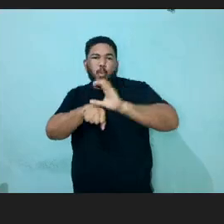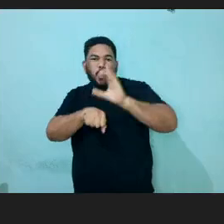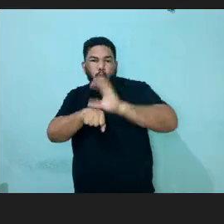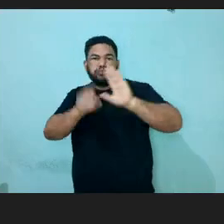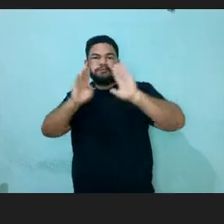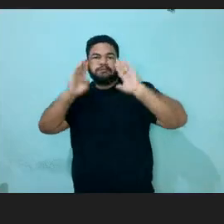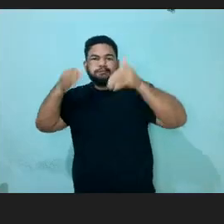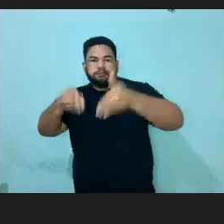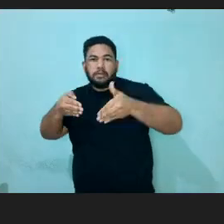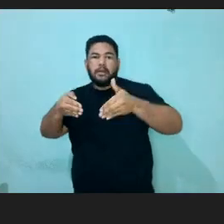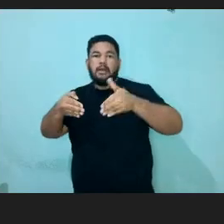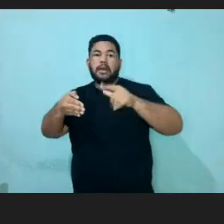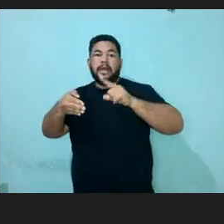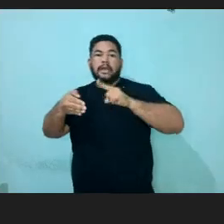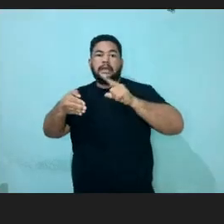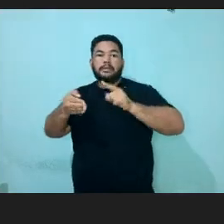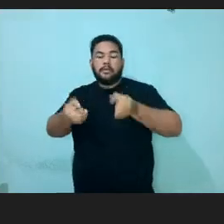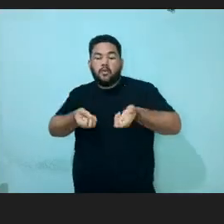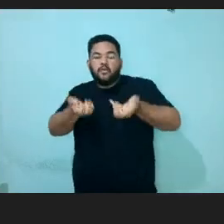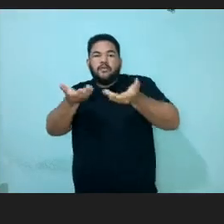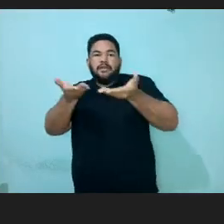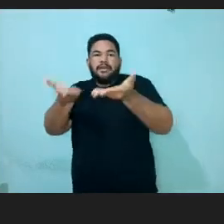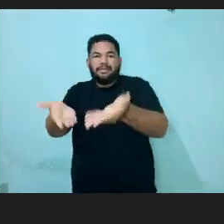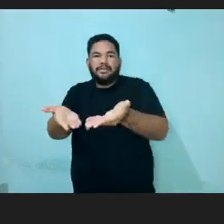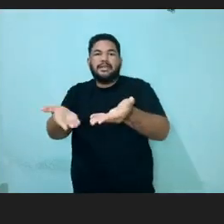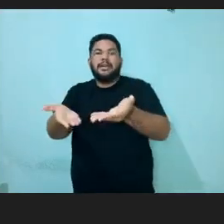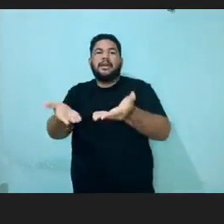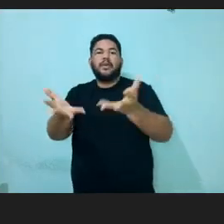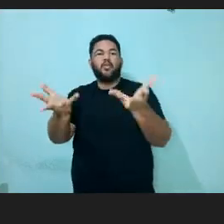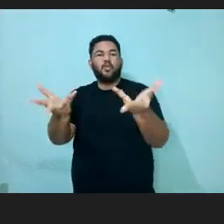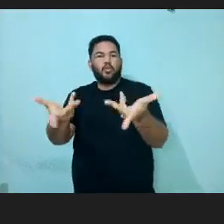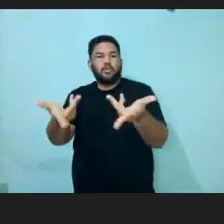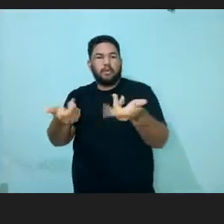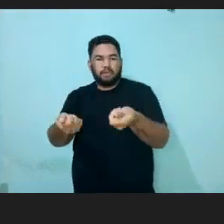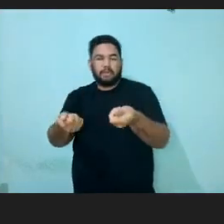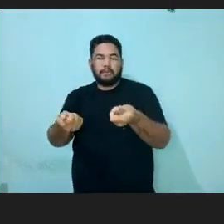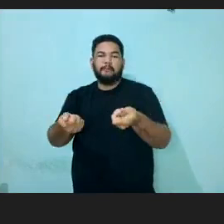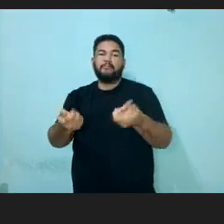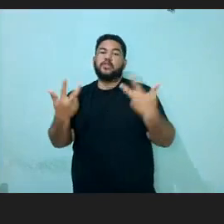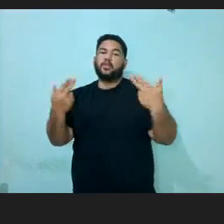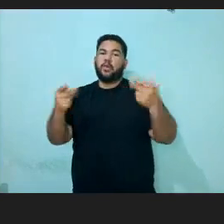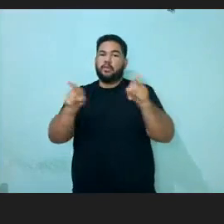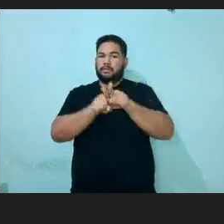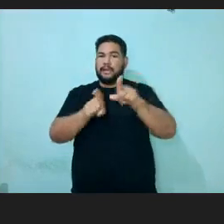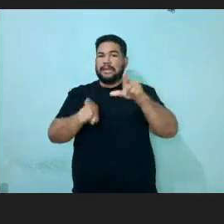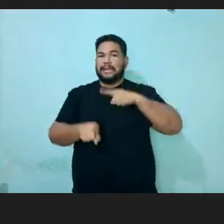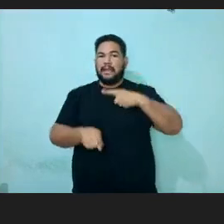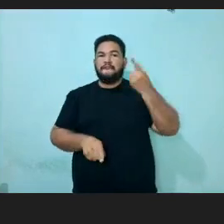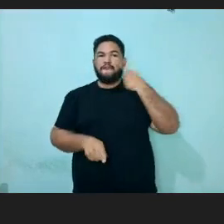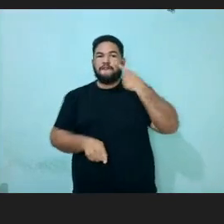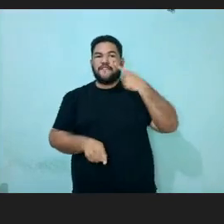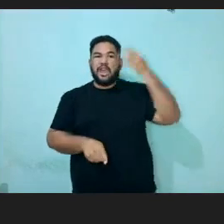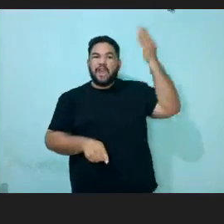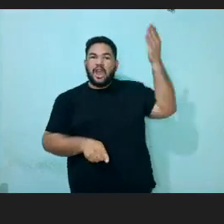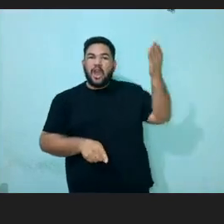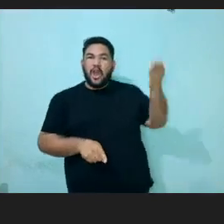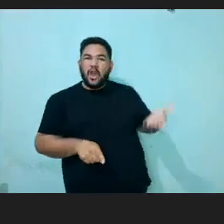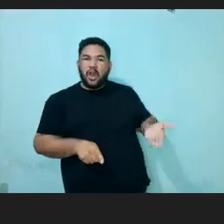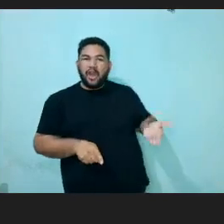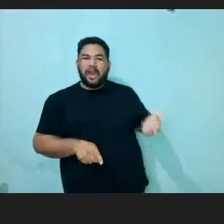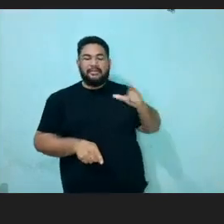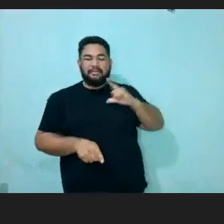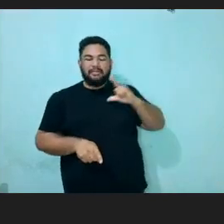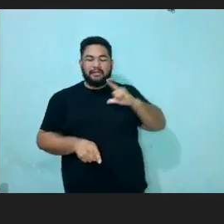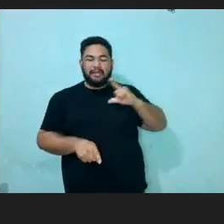um serviço com uma qualidade maior, né? Então, aqui nós temos várias áreas, ó. Tem a traumato ortopédica,